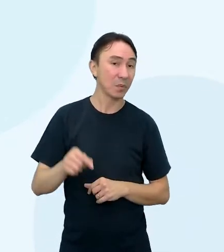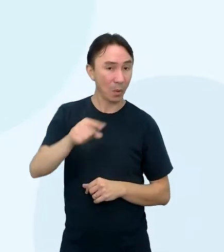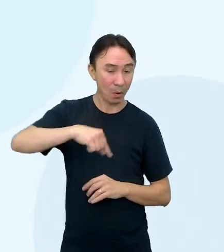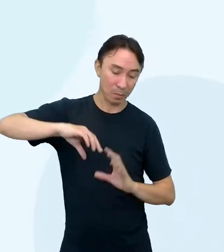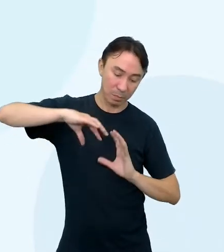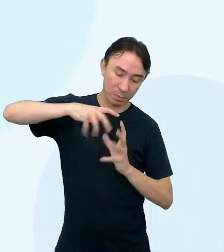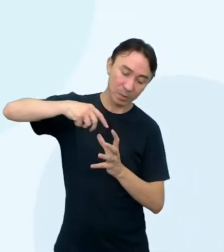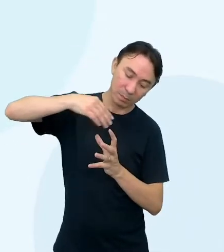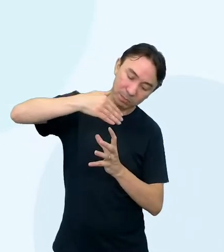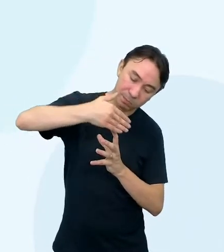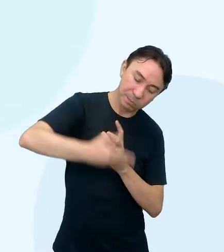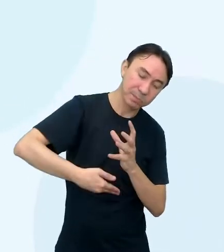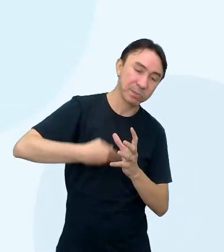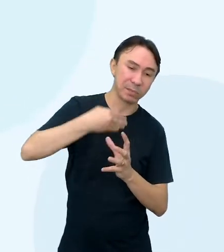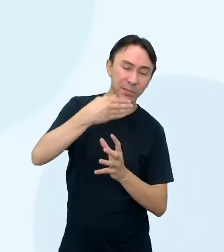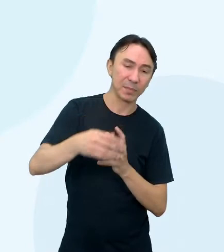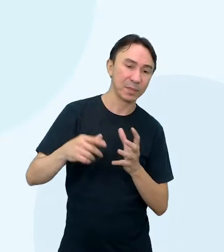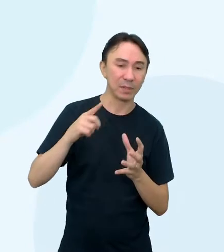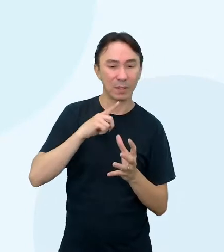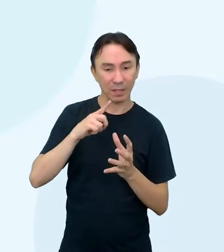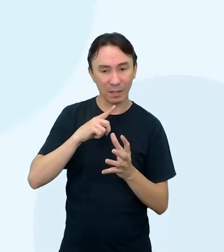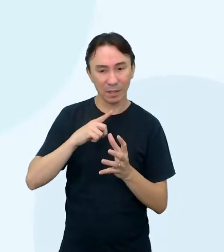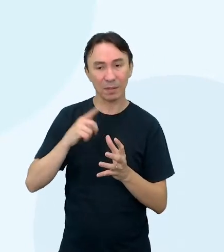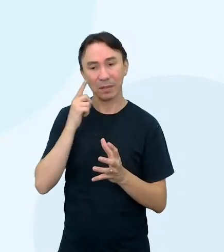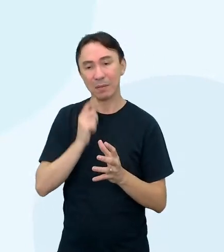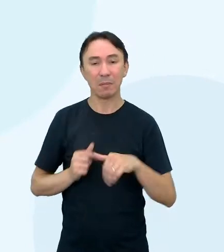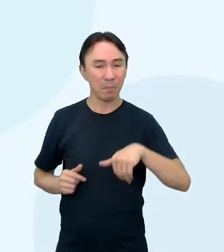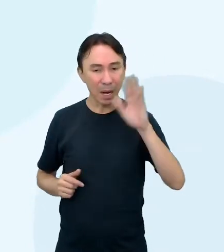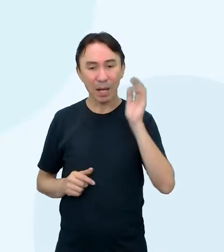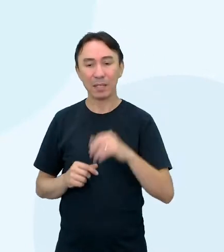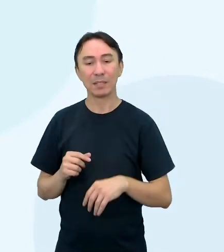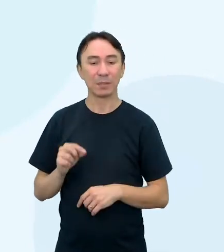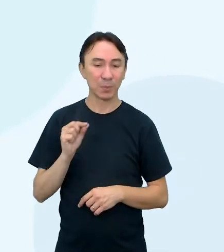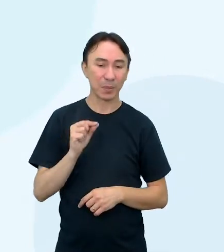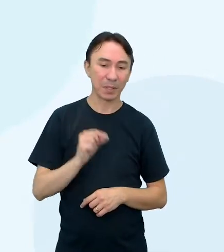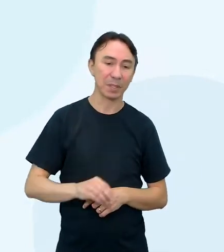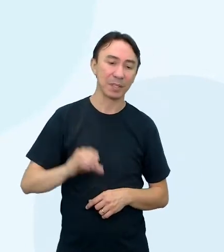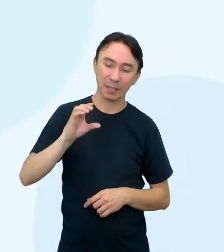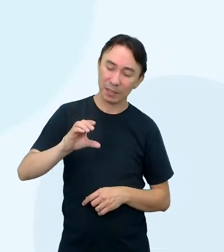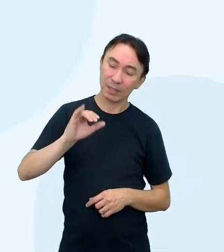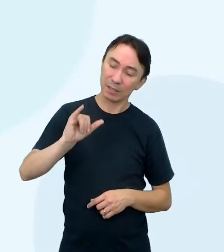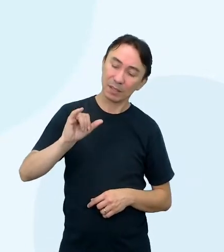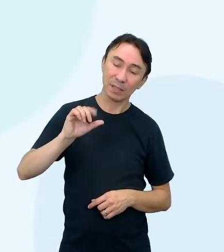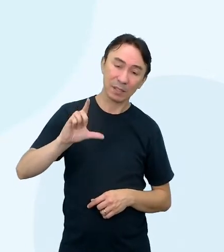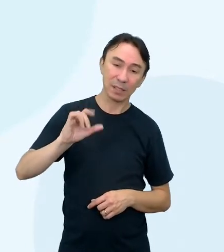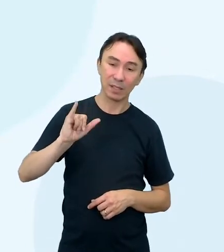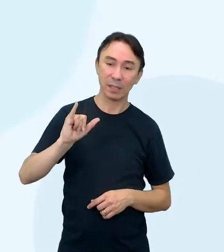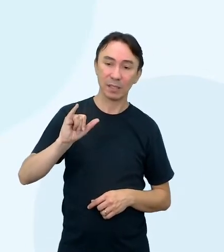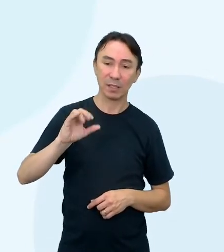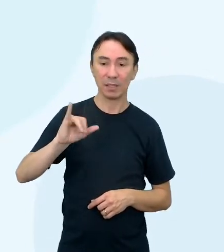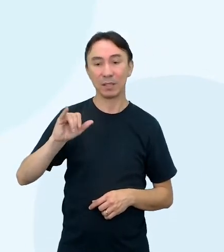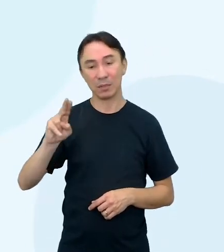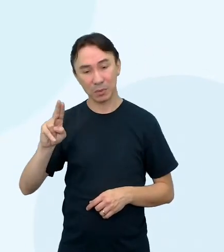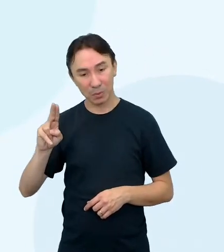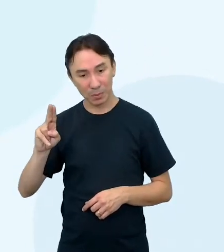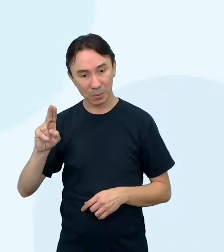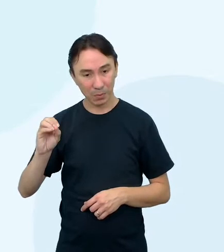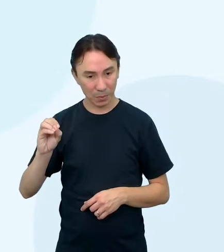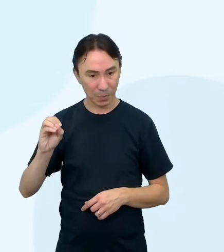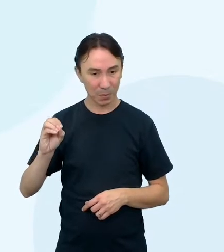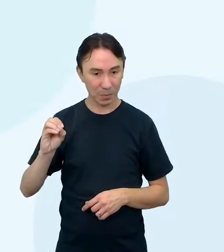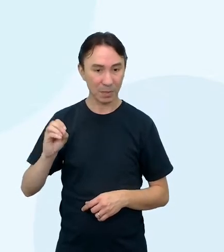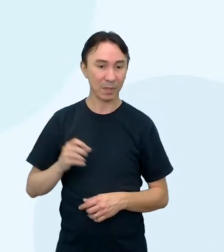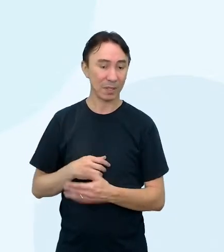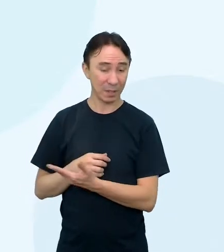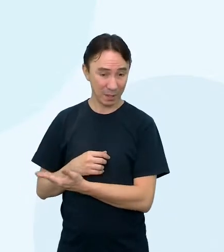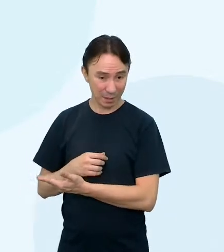terrestre os elementos mais comuns, que são o silício, tá? Então, só para lembrar, o silício vocês vão encontrar aí, ele está